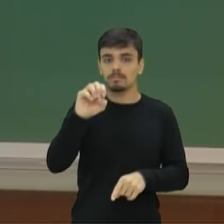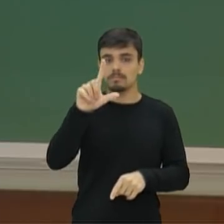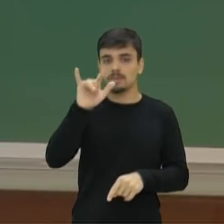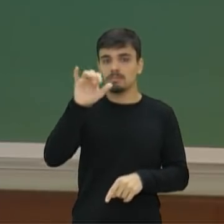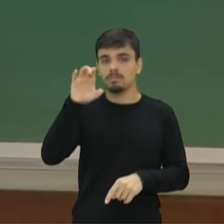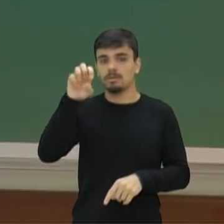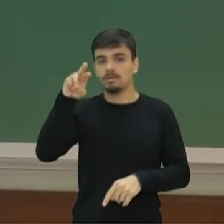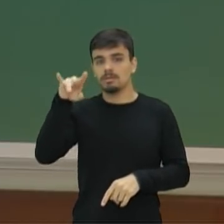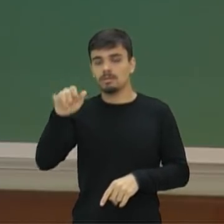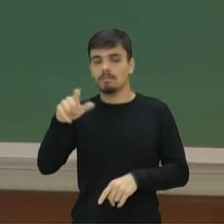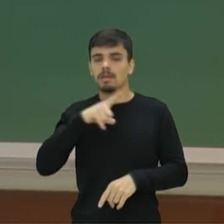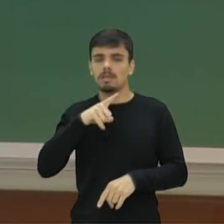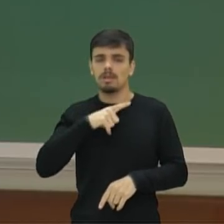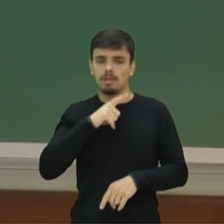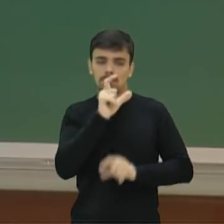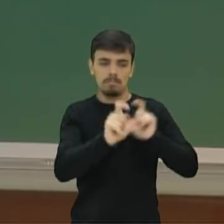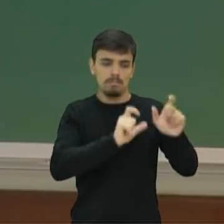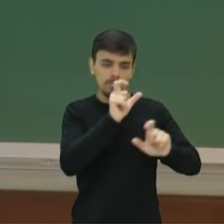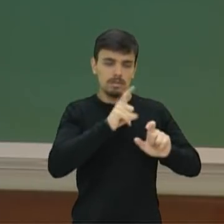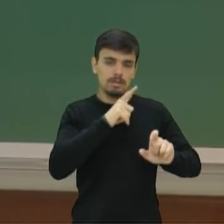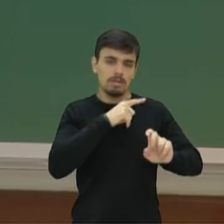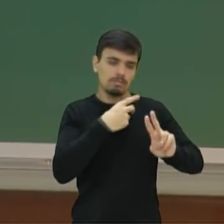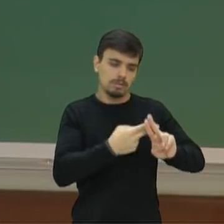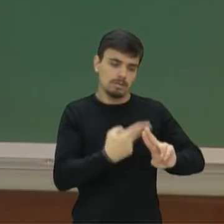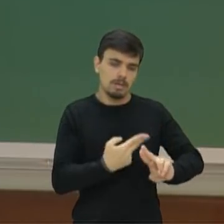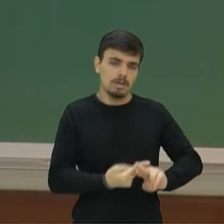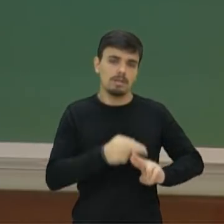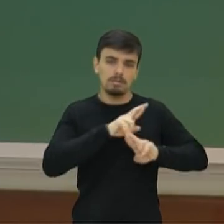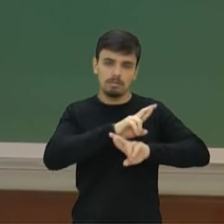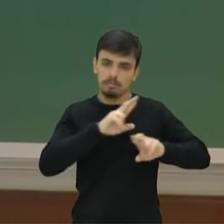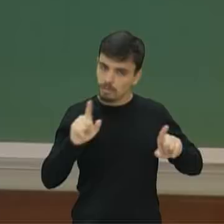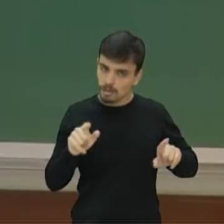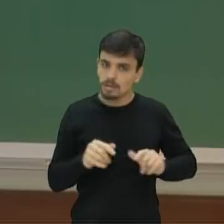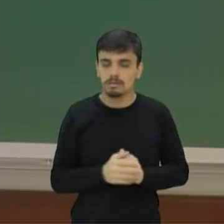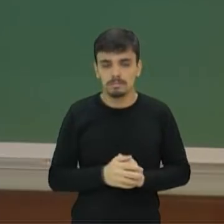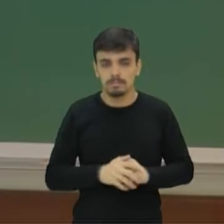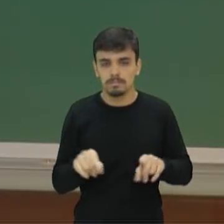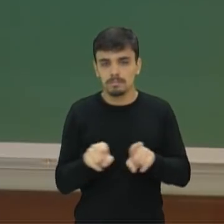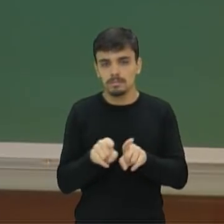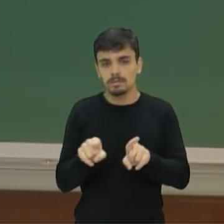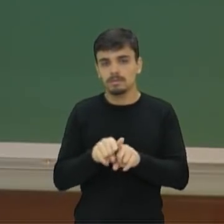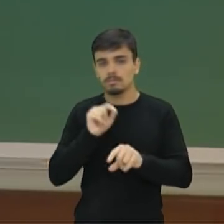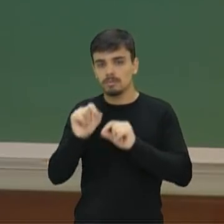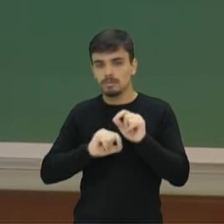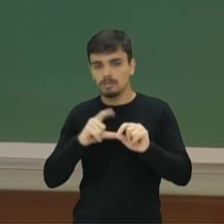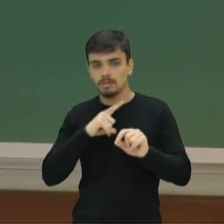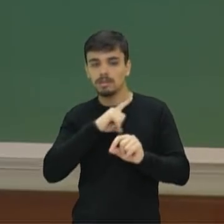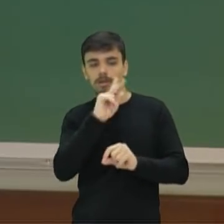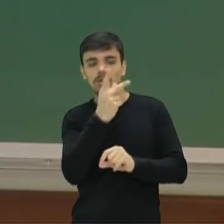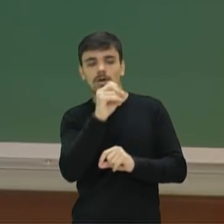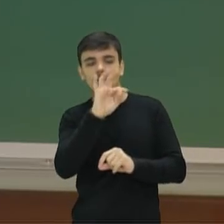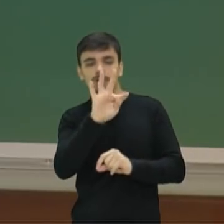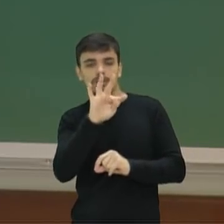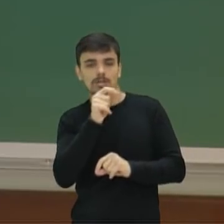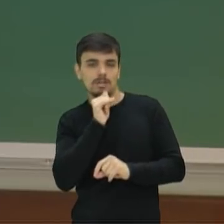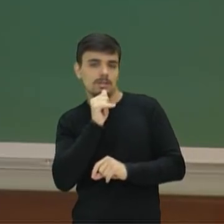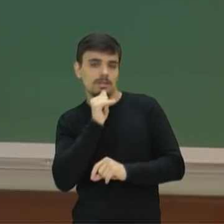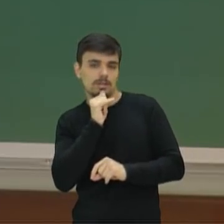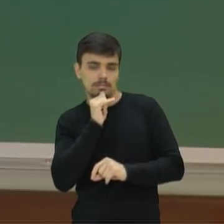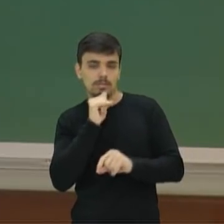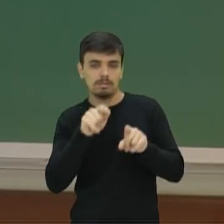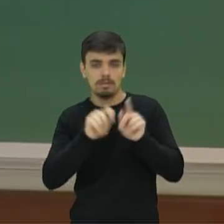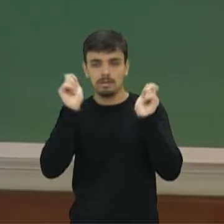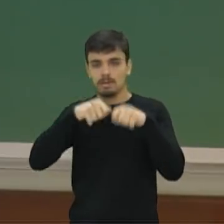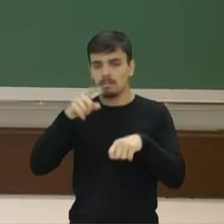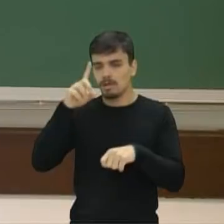aquela palavrinha que tem vários usos, né? Então, como ali no exemplo eu tinha a palavra hot, eu posso falar de um